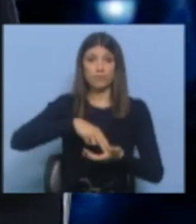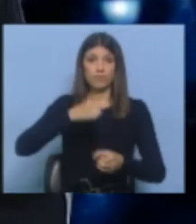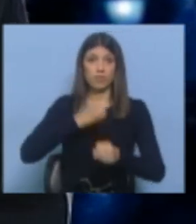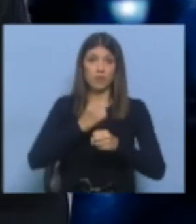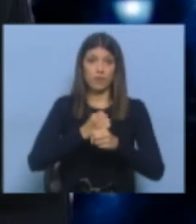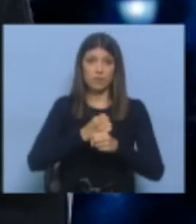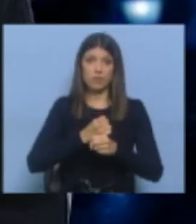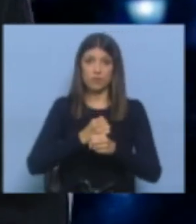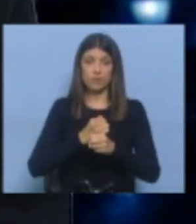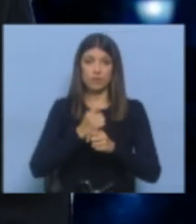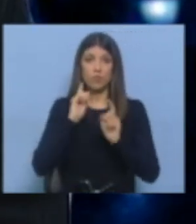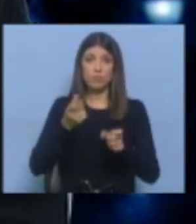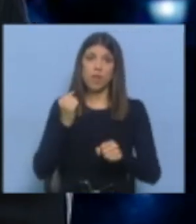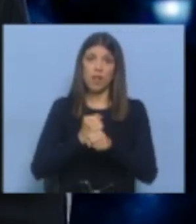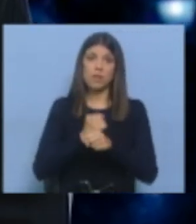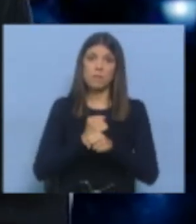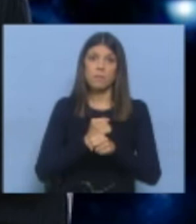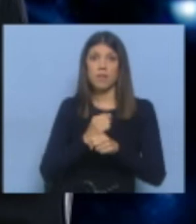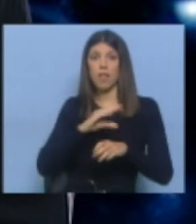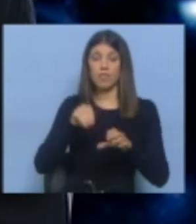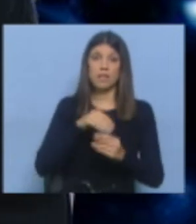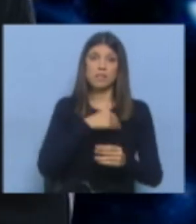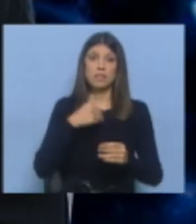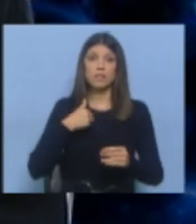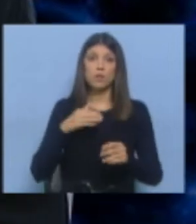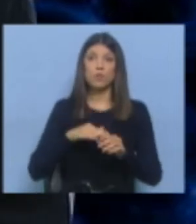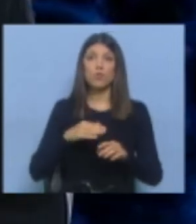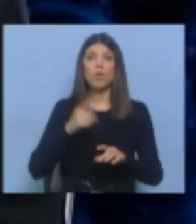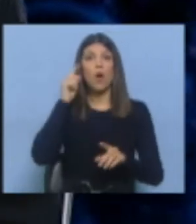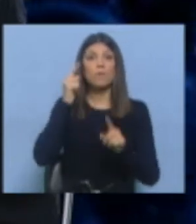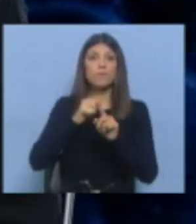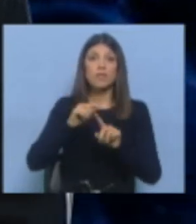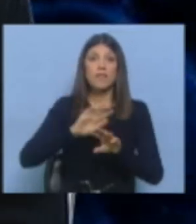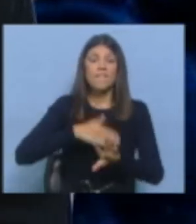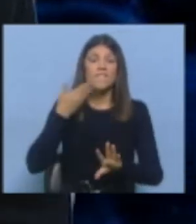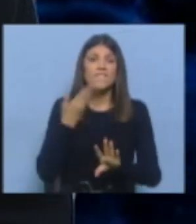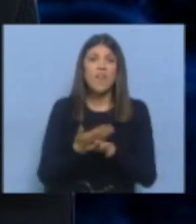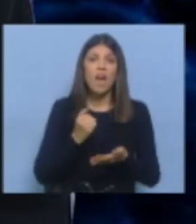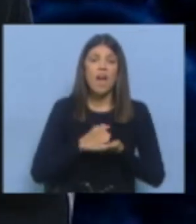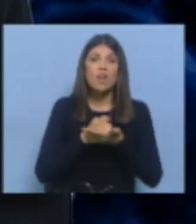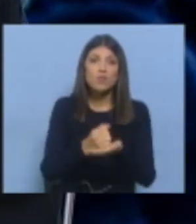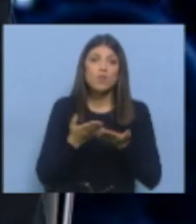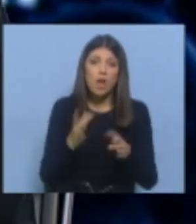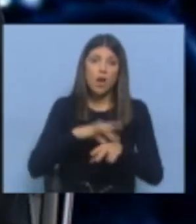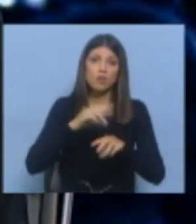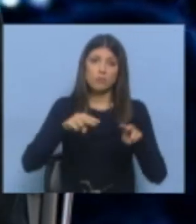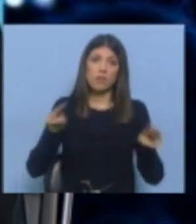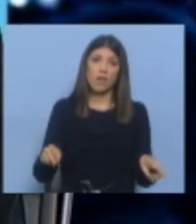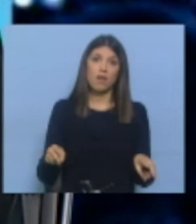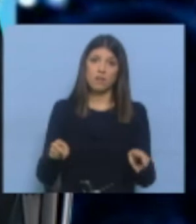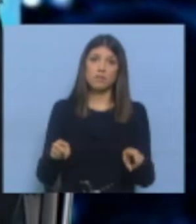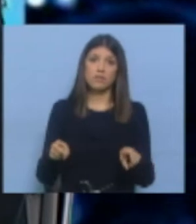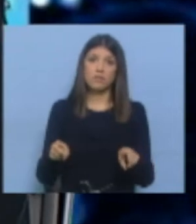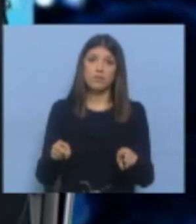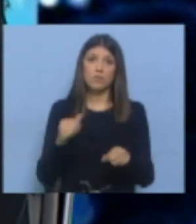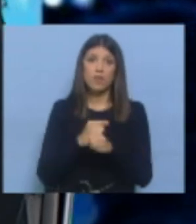mais para ajudar aqueles que nos hospitais começam a ter, e temos que preparar isso já, não é? Um trabalho muito